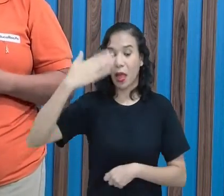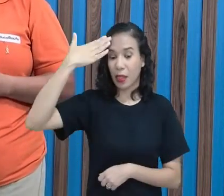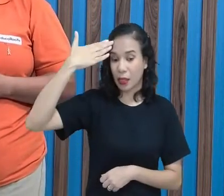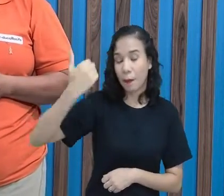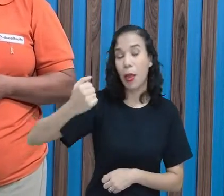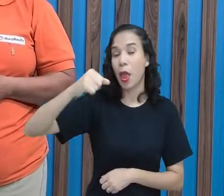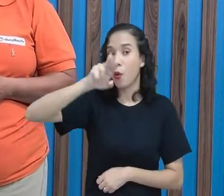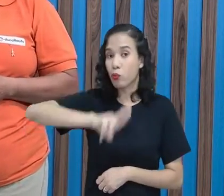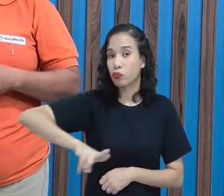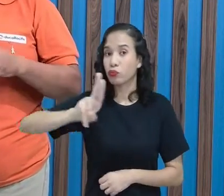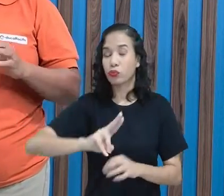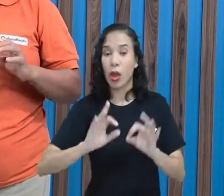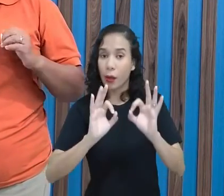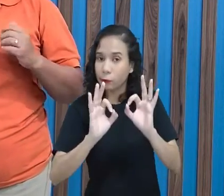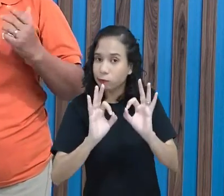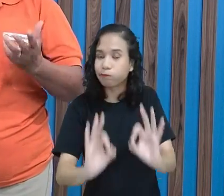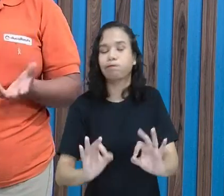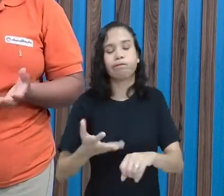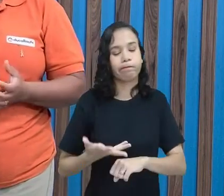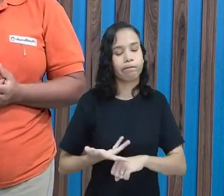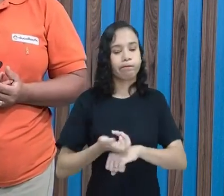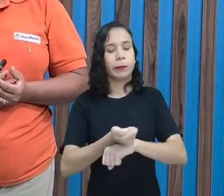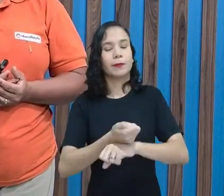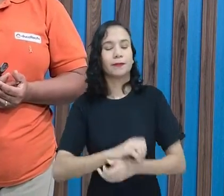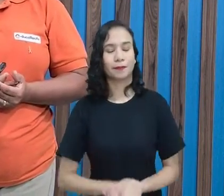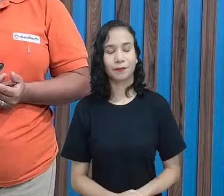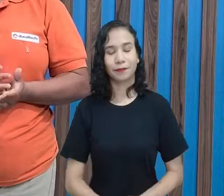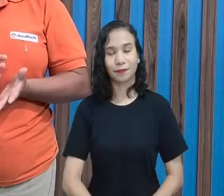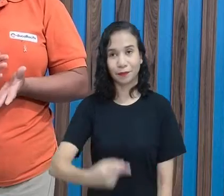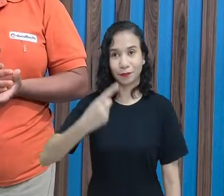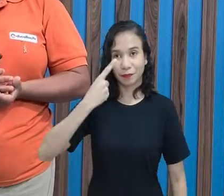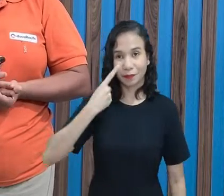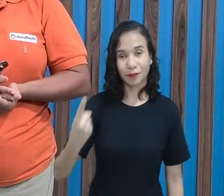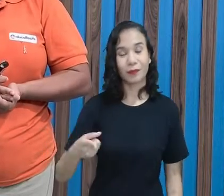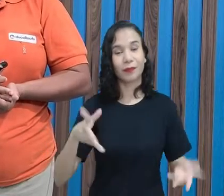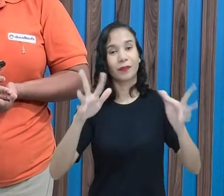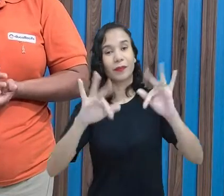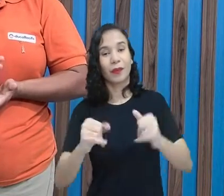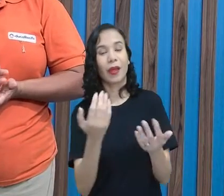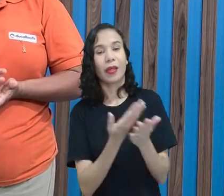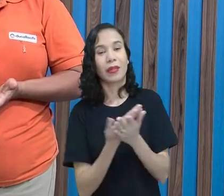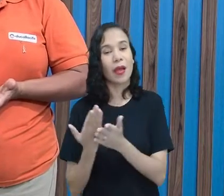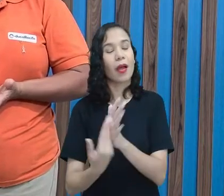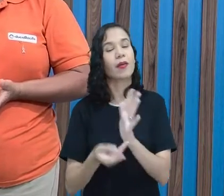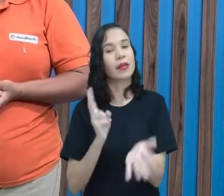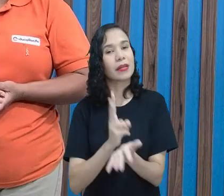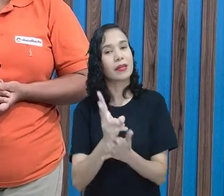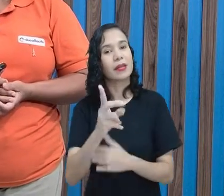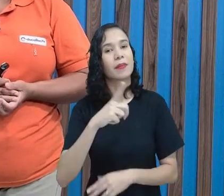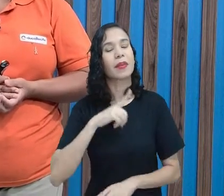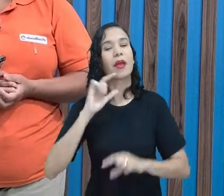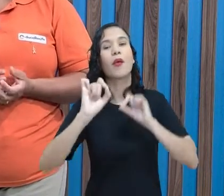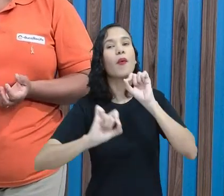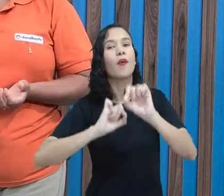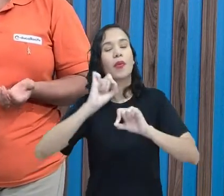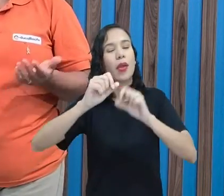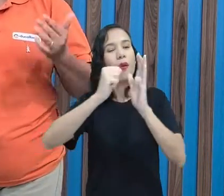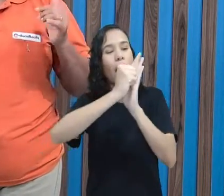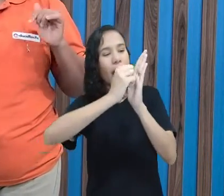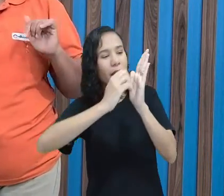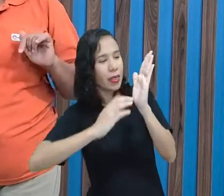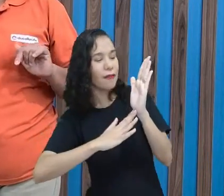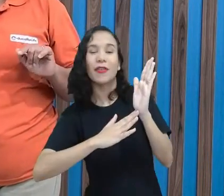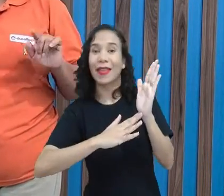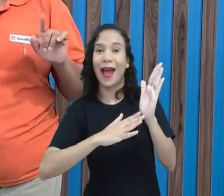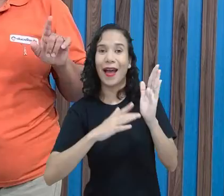saber utilizá-la, né? Precisa dominar. Olha, no final de nossa aula, eu sempre deixo para vocês aqui uma atividade para a